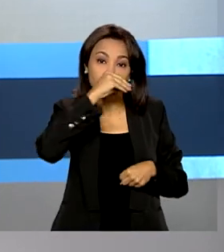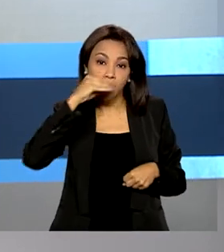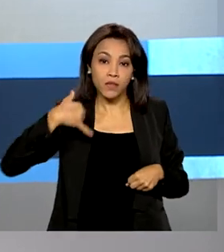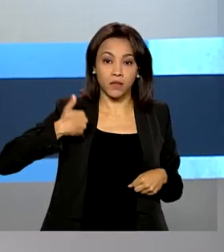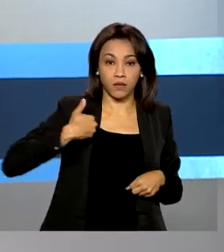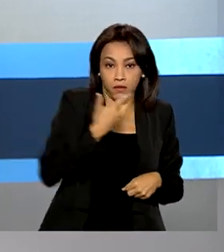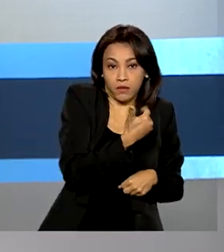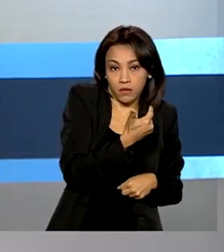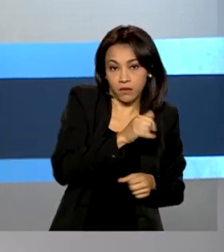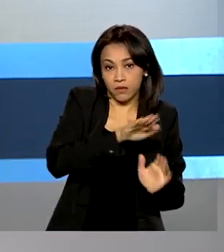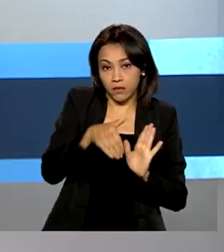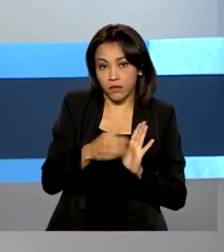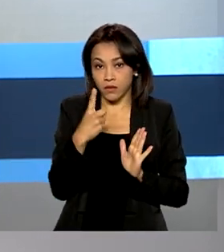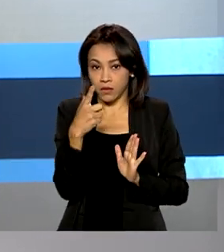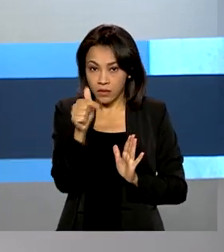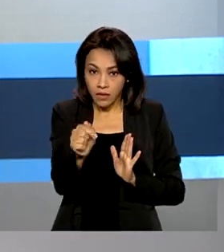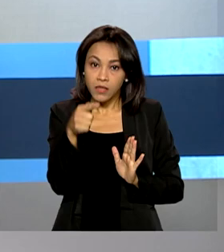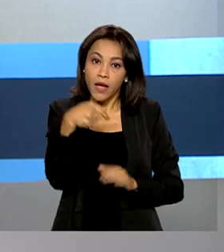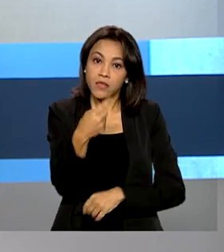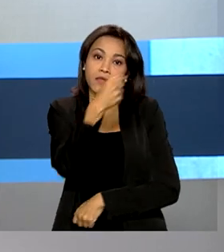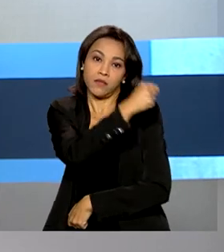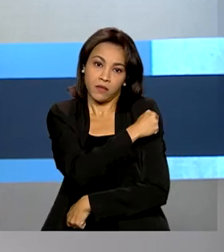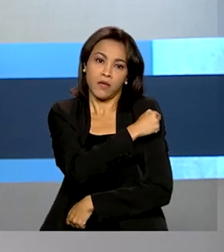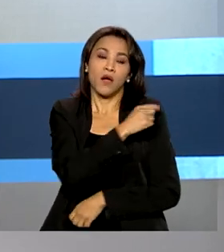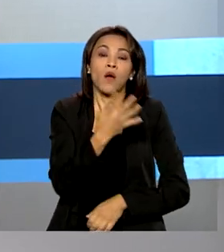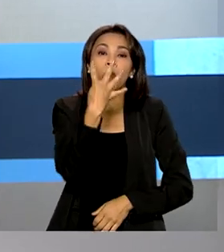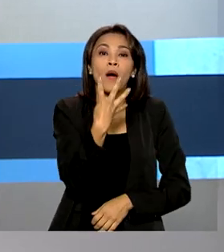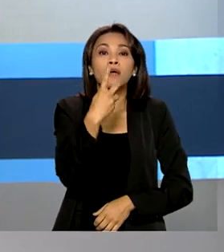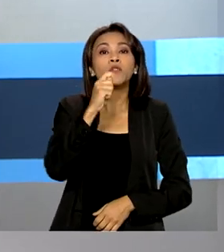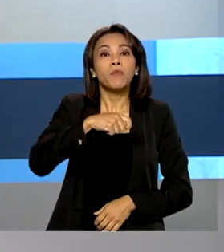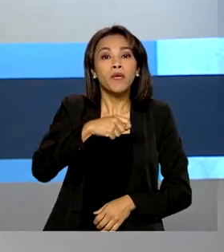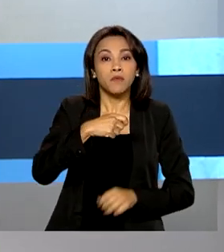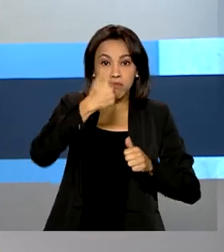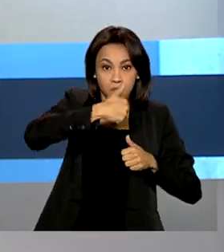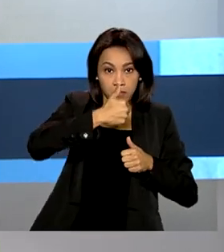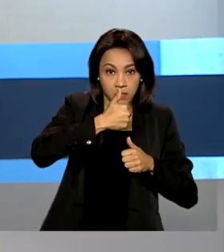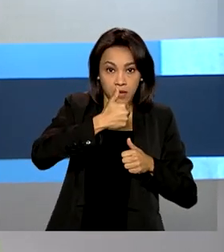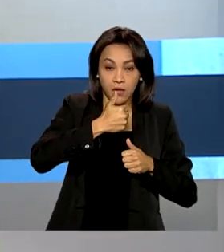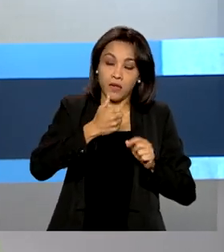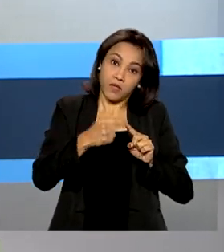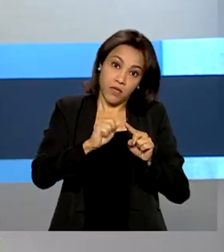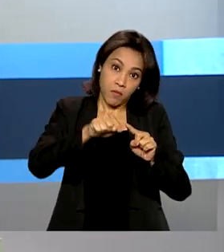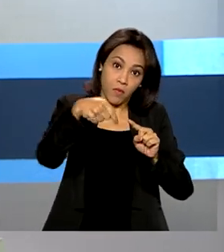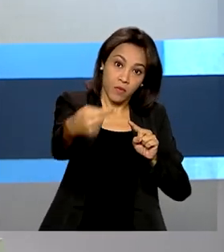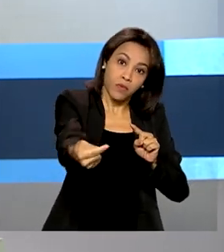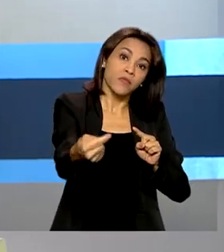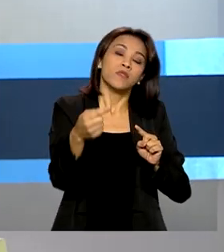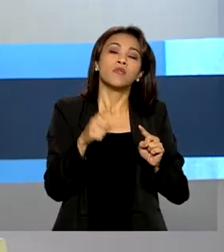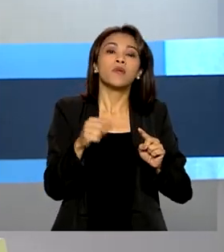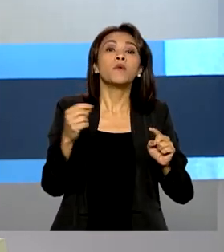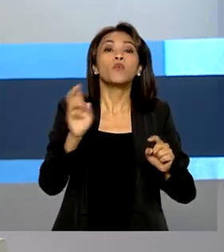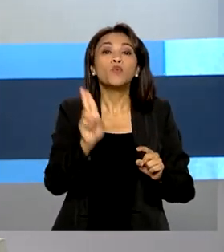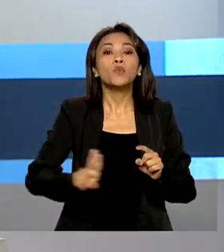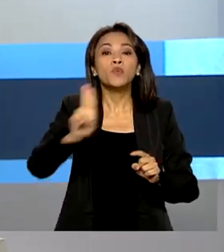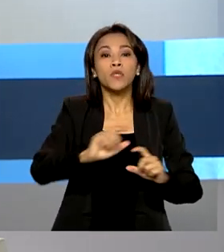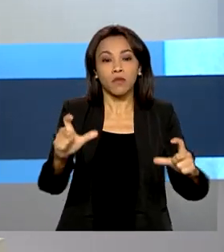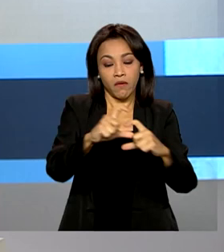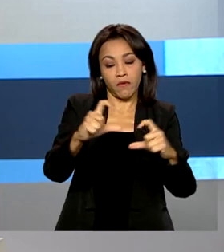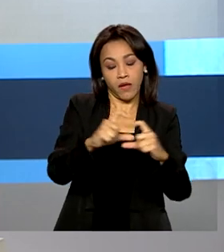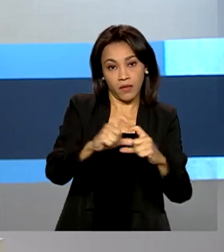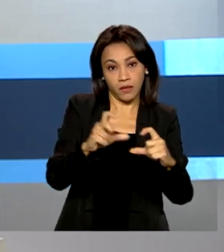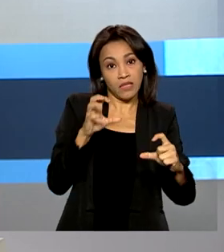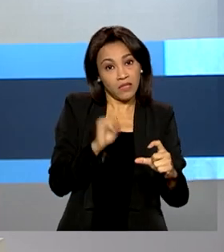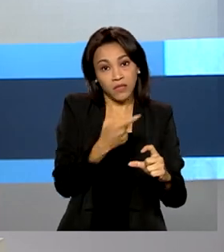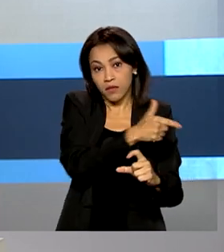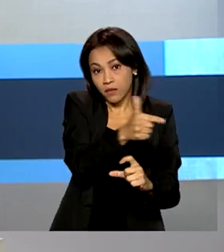e 17 anos a imunização deve ser feita quatro meses após a segunda dose preferencialmente com a vacina da fazer se